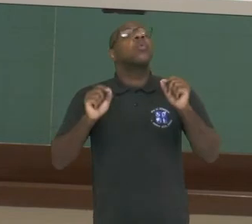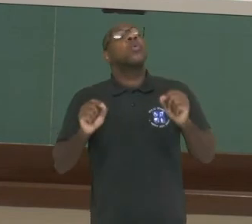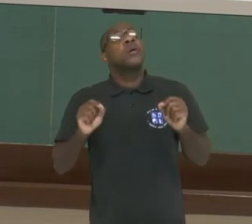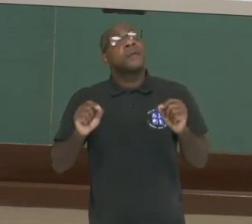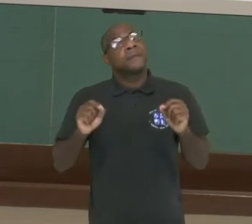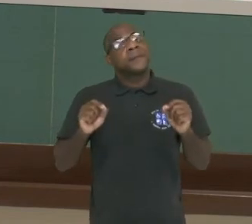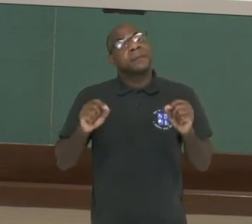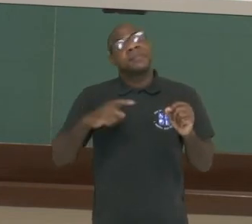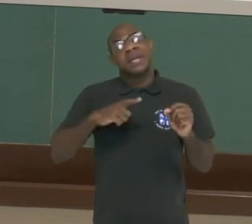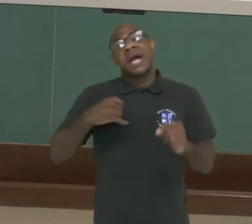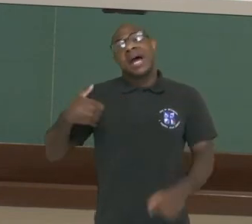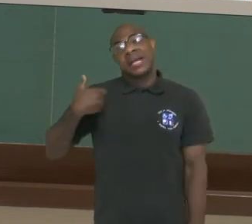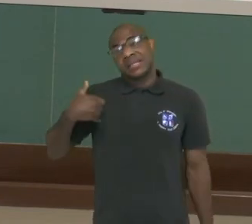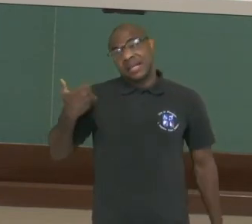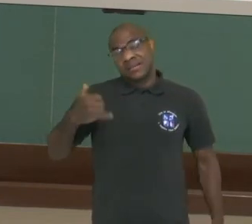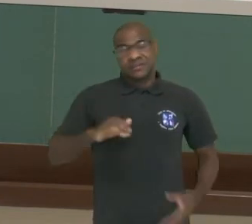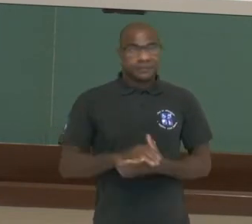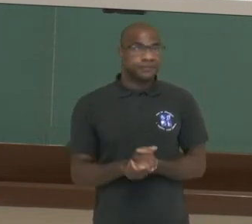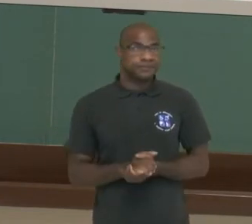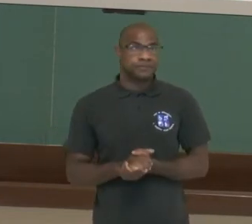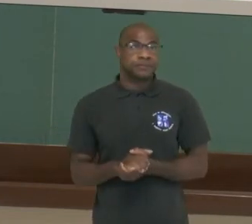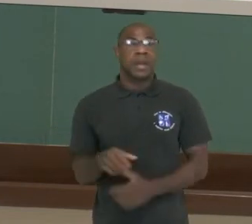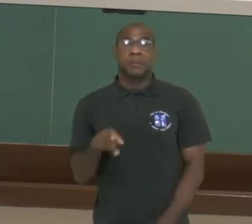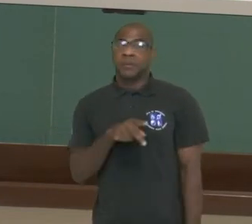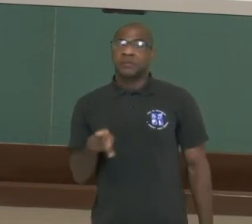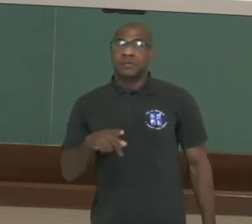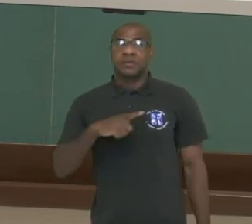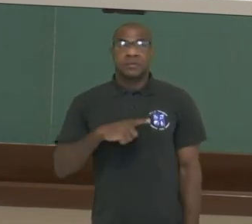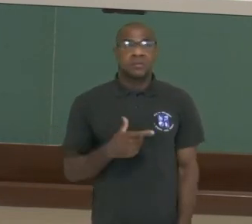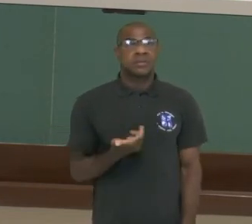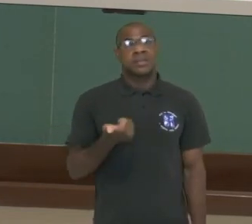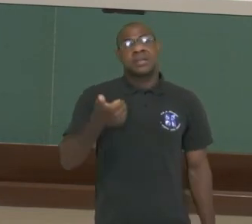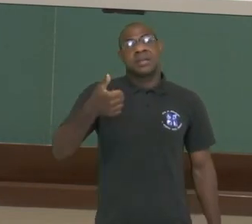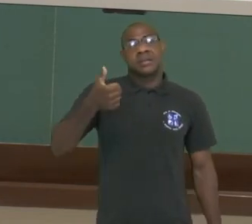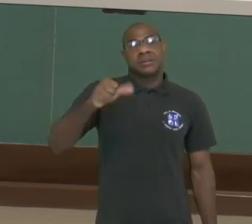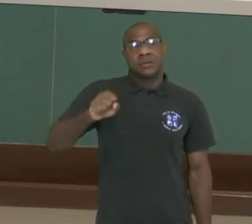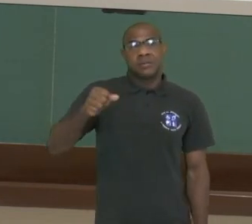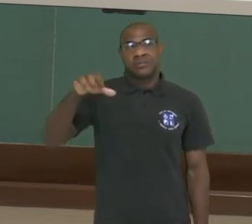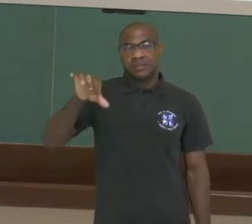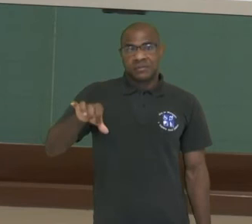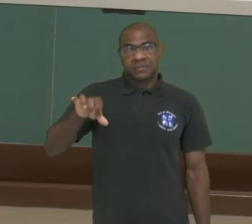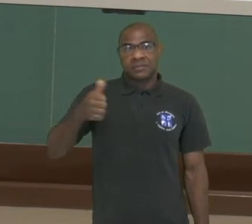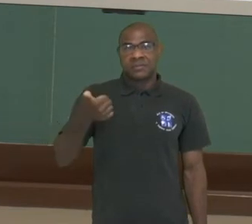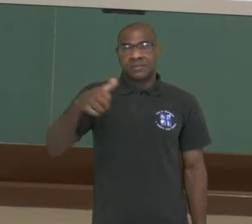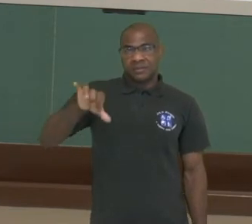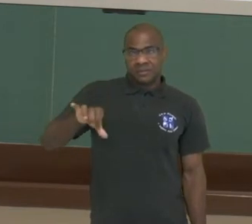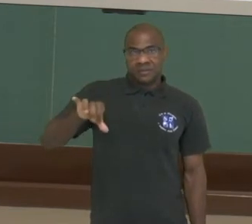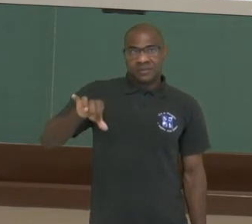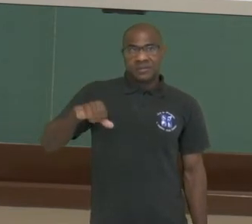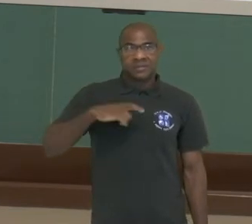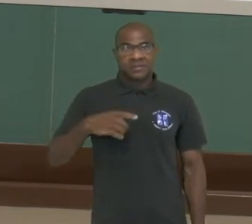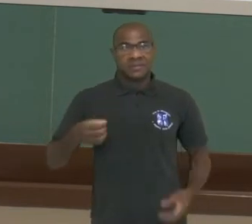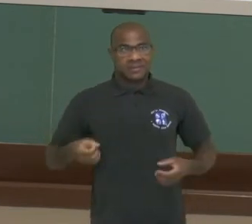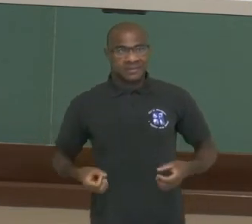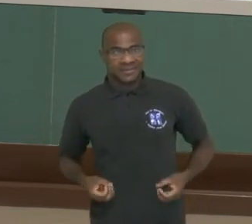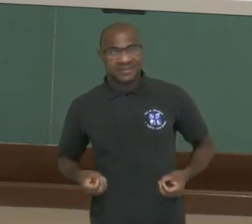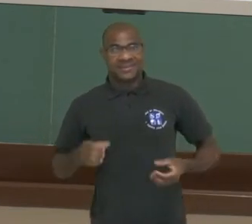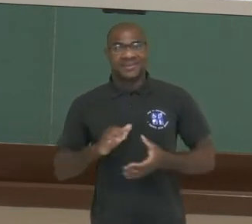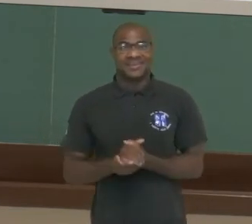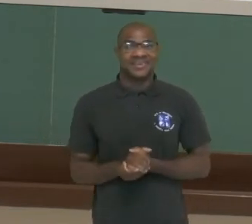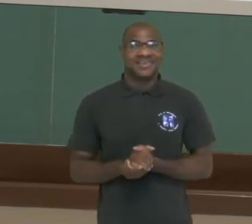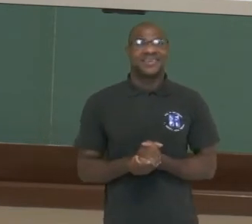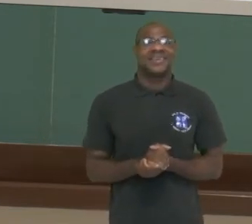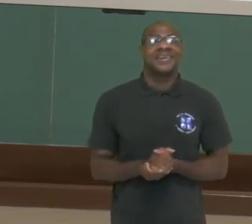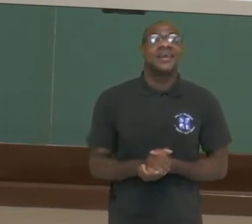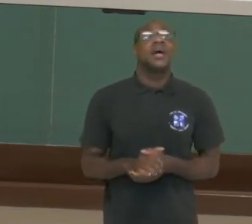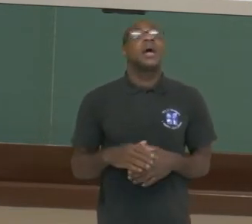exatamente a nossa idade. A professora aqui tem 19 anos. Há quem diga que não, mas é 19. Eu juro para